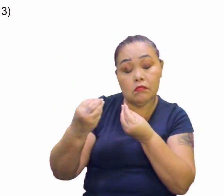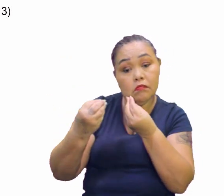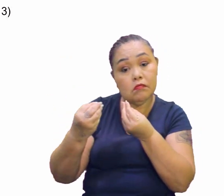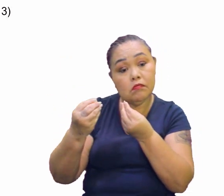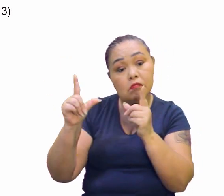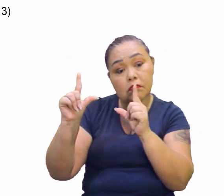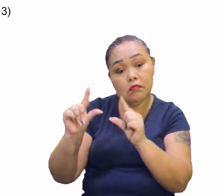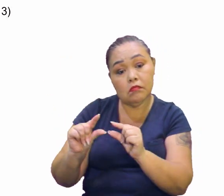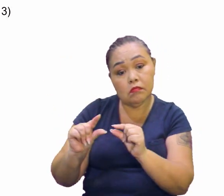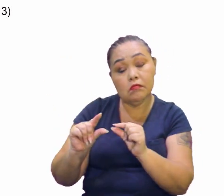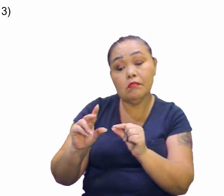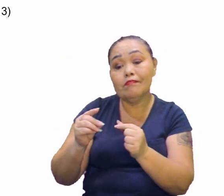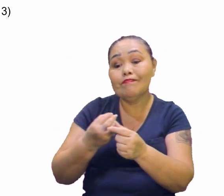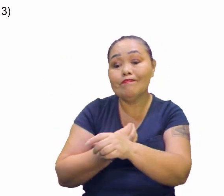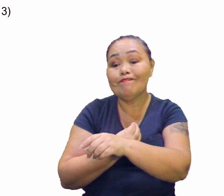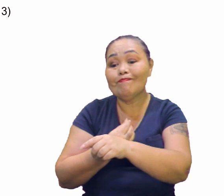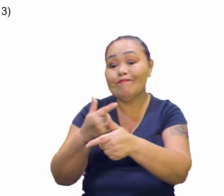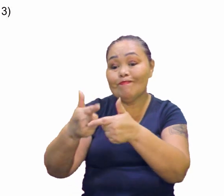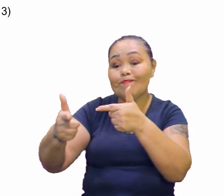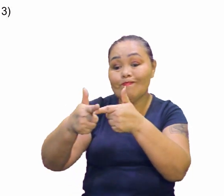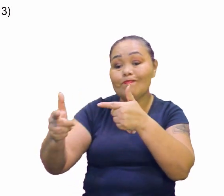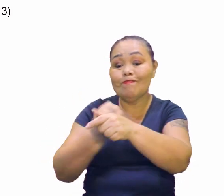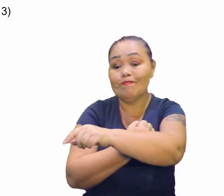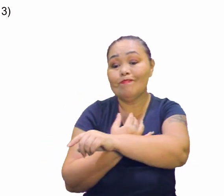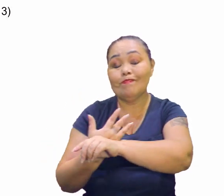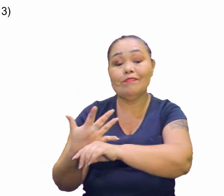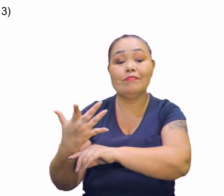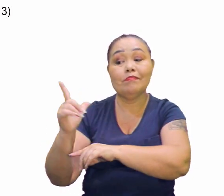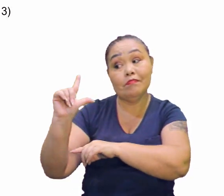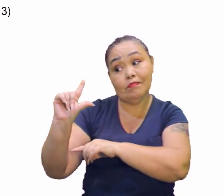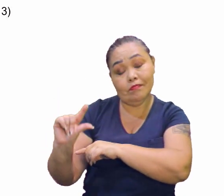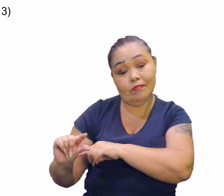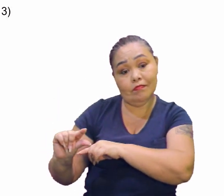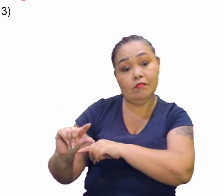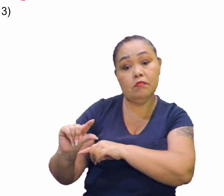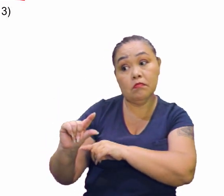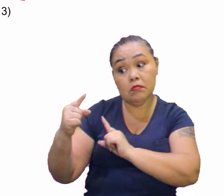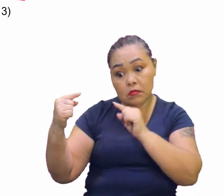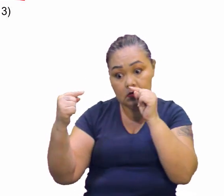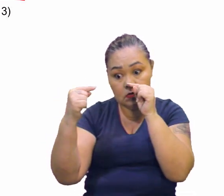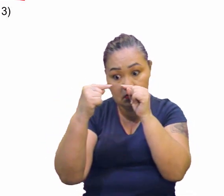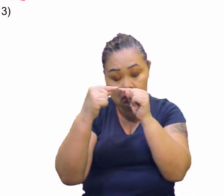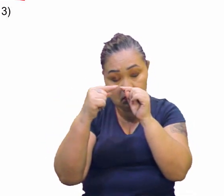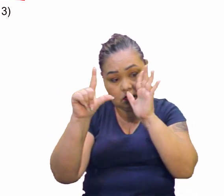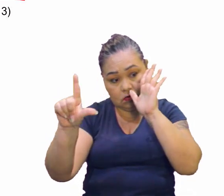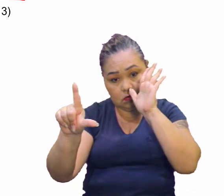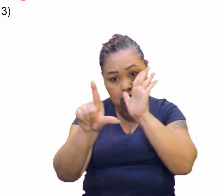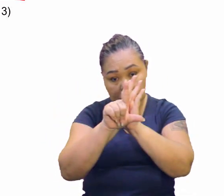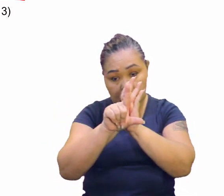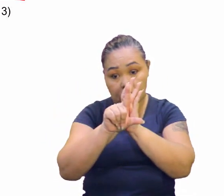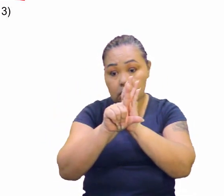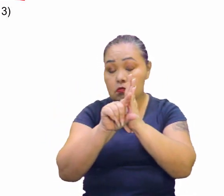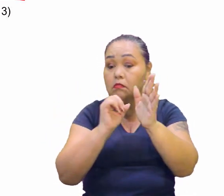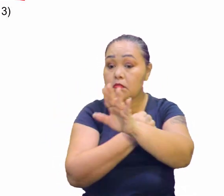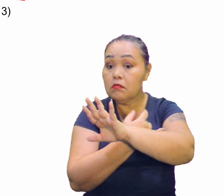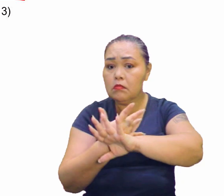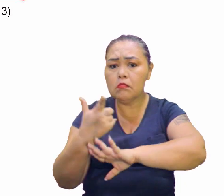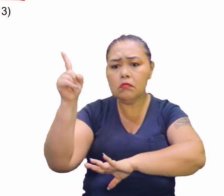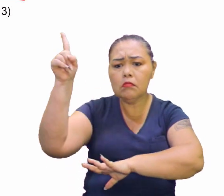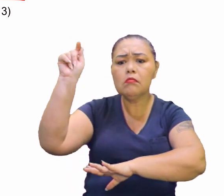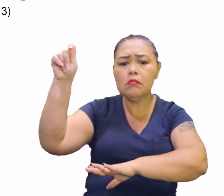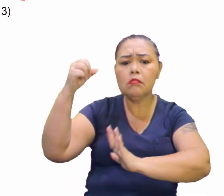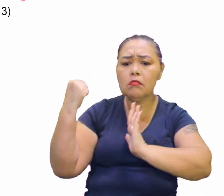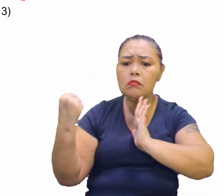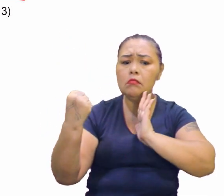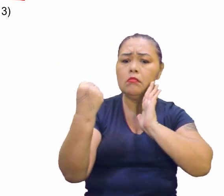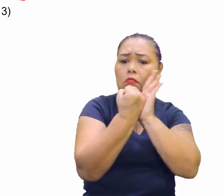menos reduz o mínimo de danos ambientais. Está de acordo com a legislação ambiental. Fez tudo isso? Tá,